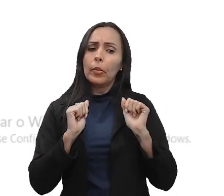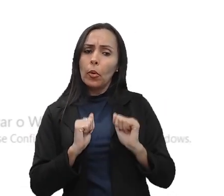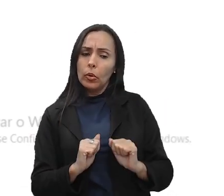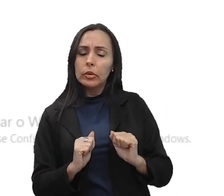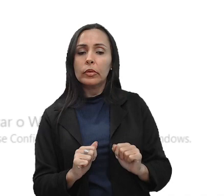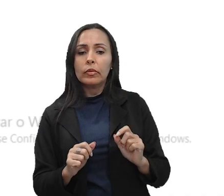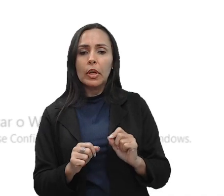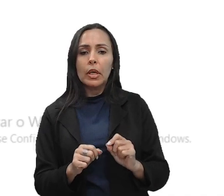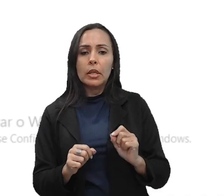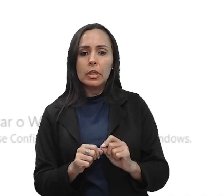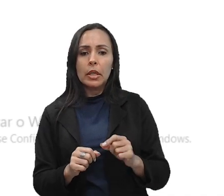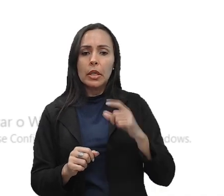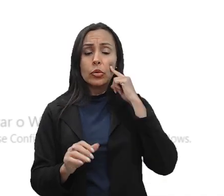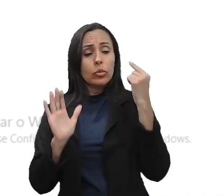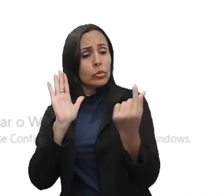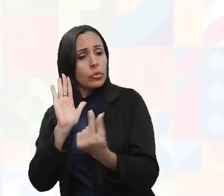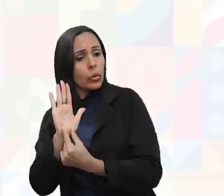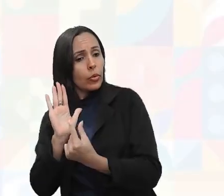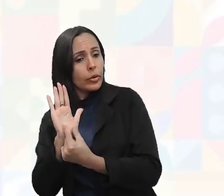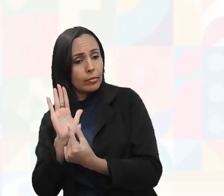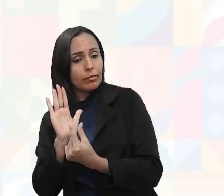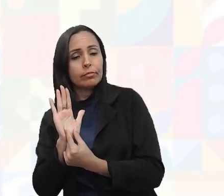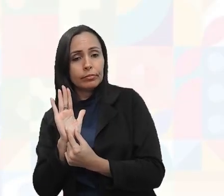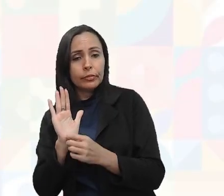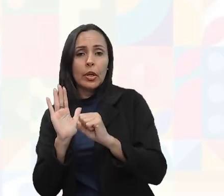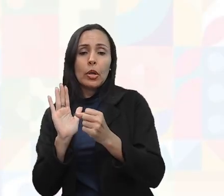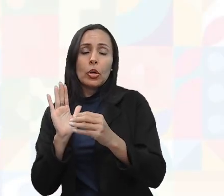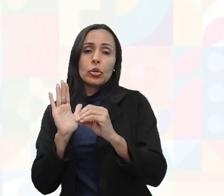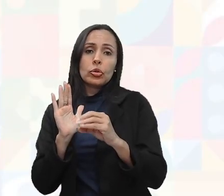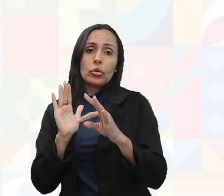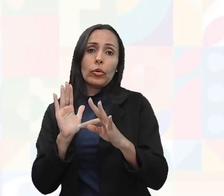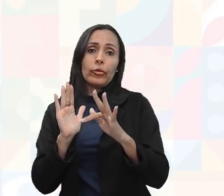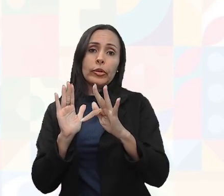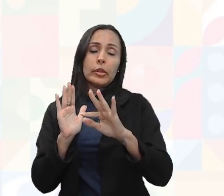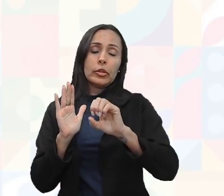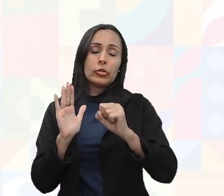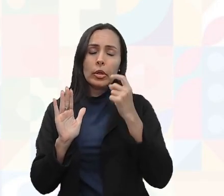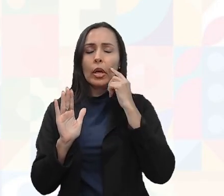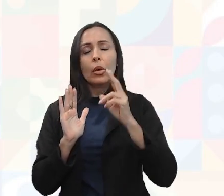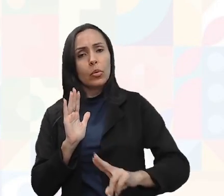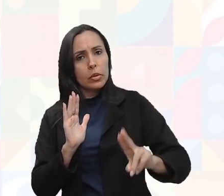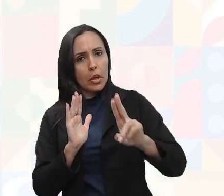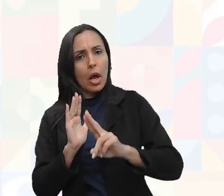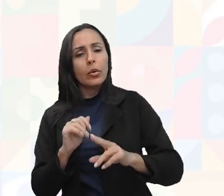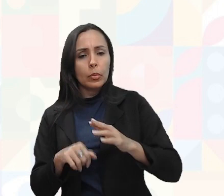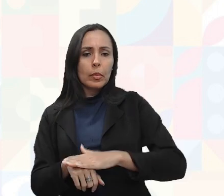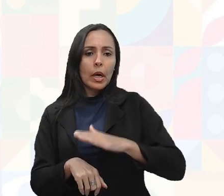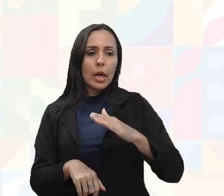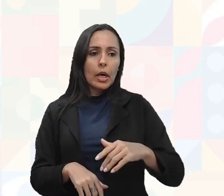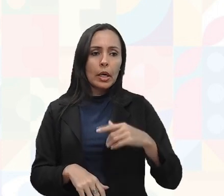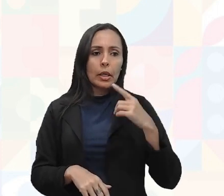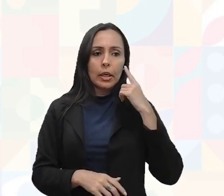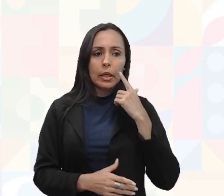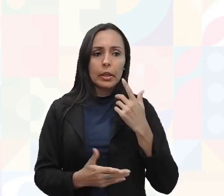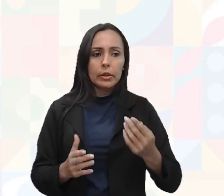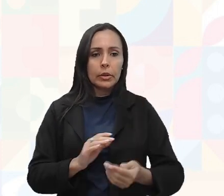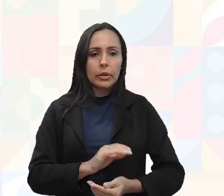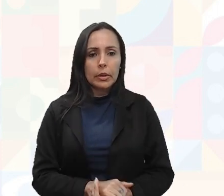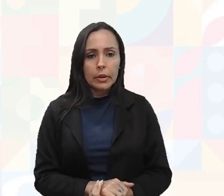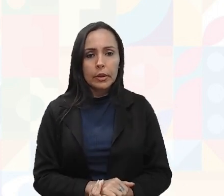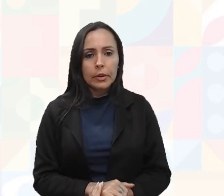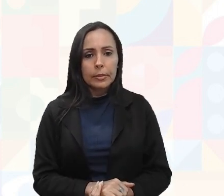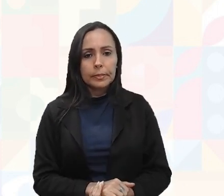em softwares, né? Que hoje em dia realmente é muito mais utilizado. Softwares de renderização, o